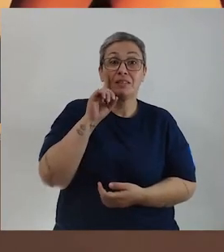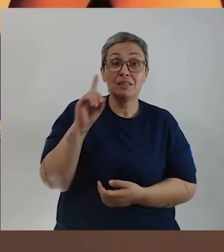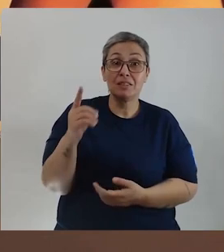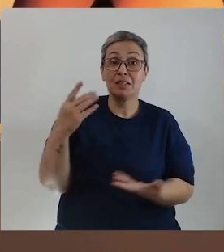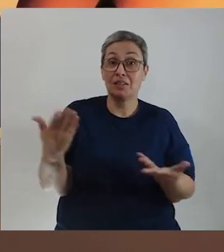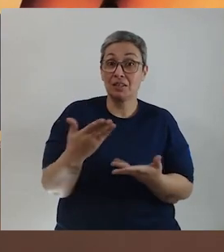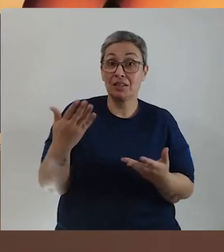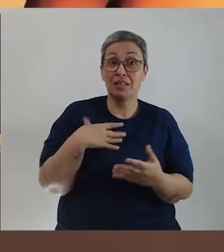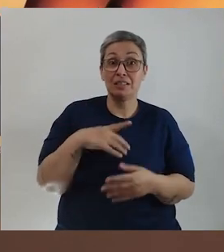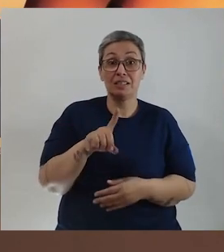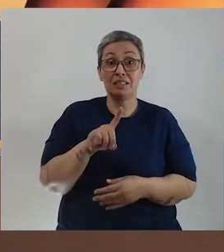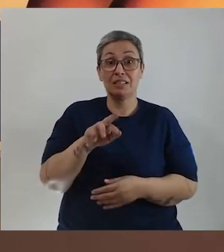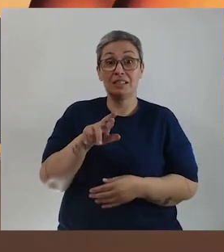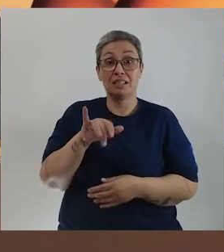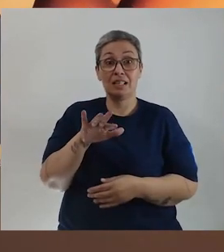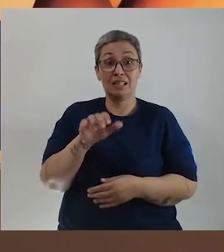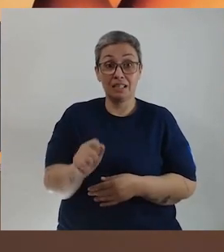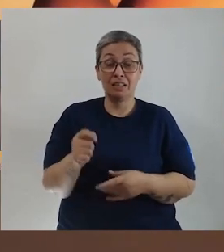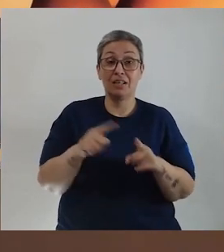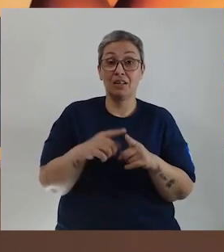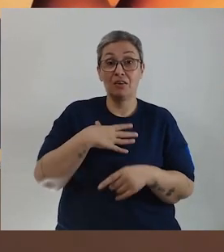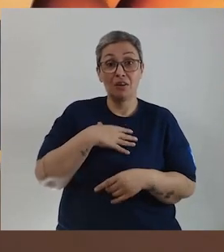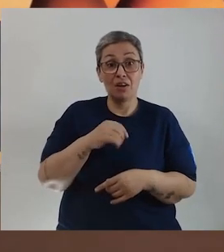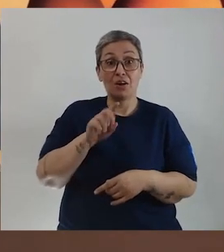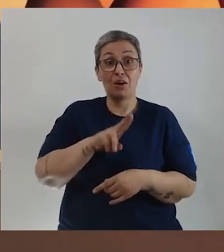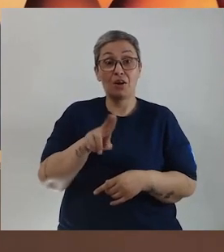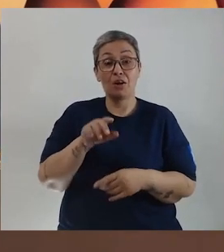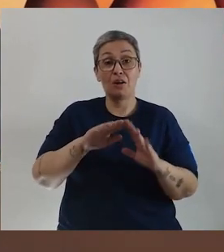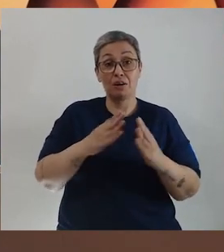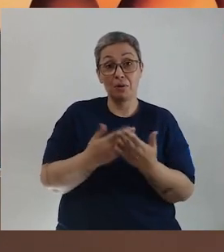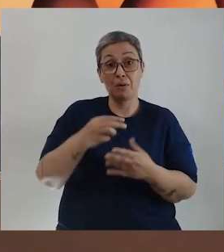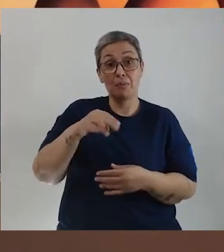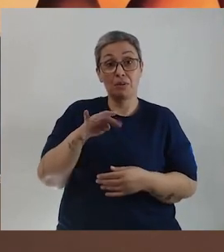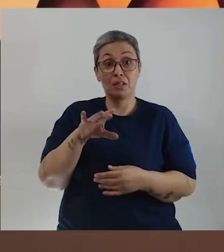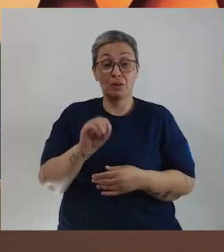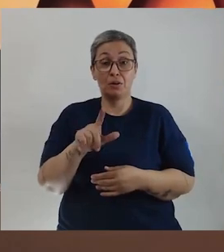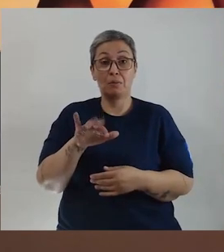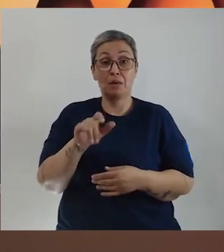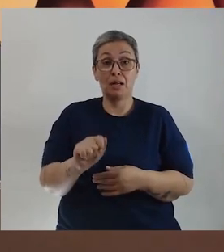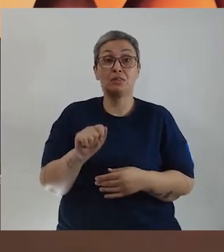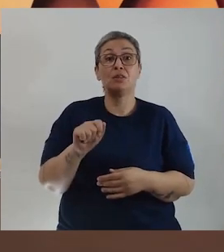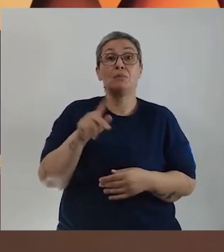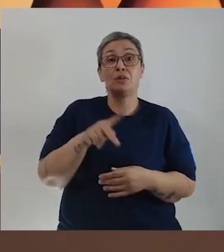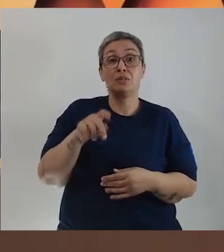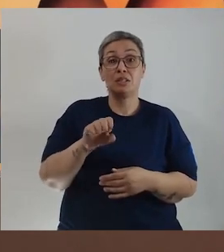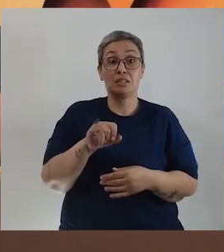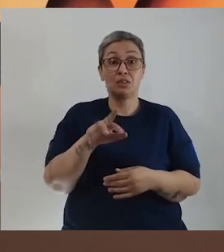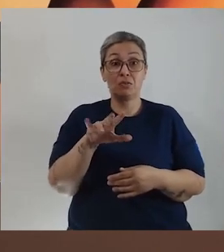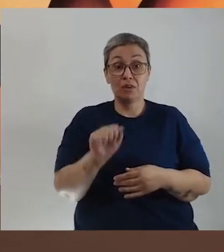Bom dia, nós estamos com a Darleia, o filho da Darleia da EPG Monteiro Lobato, com a professora